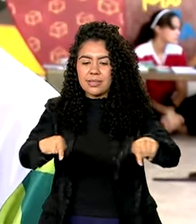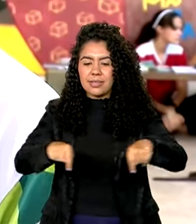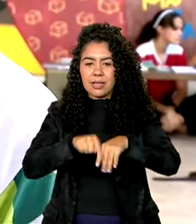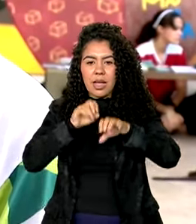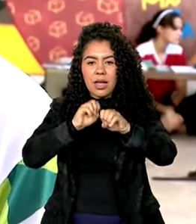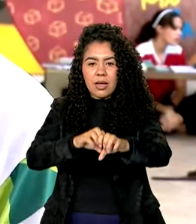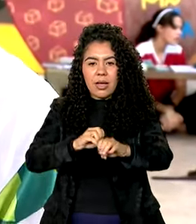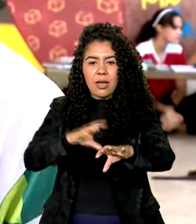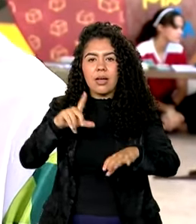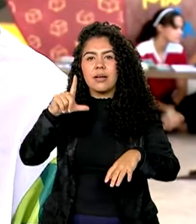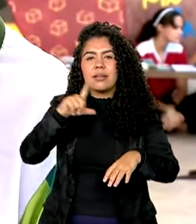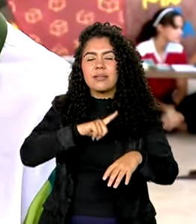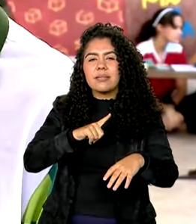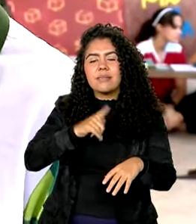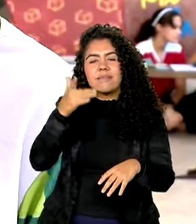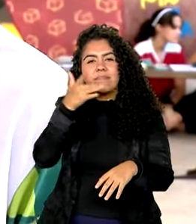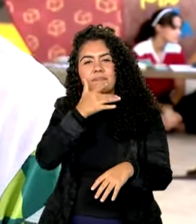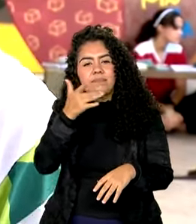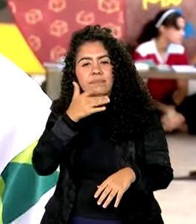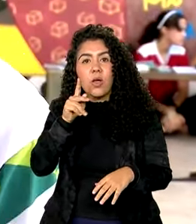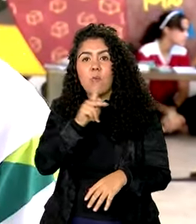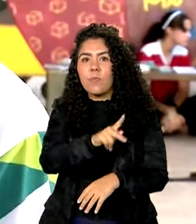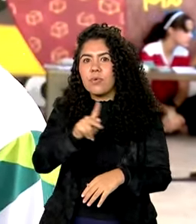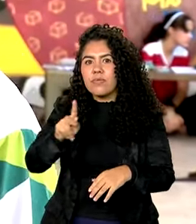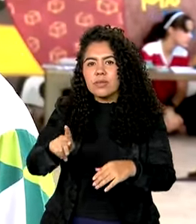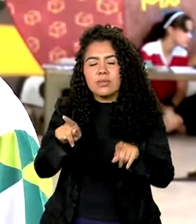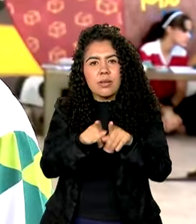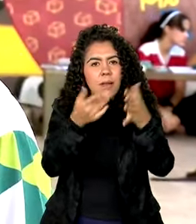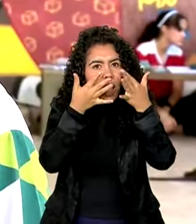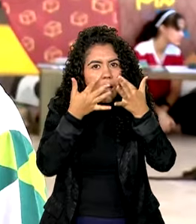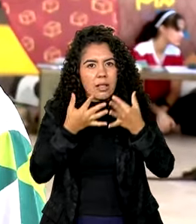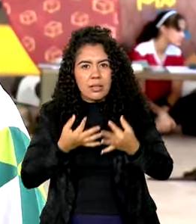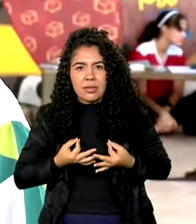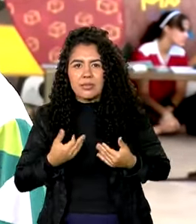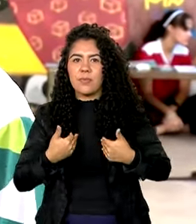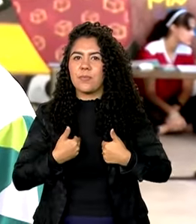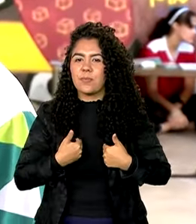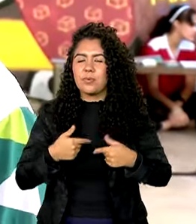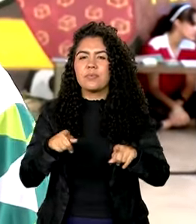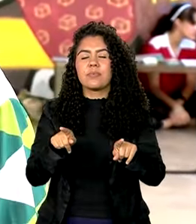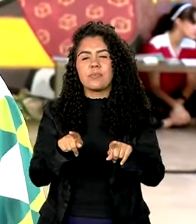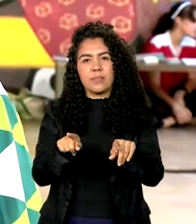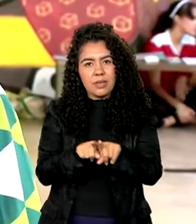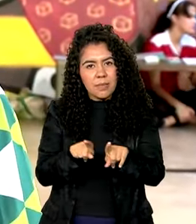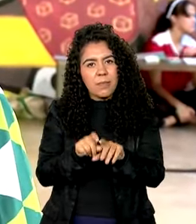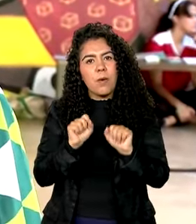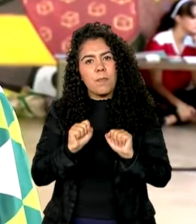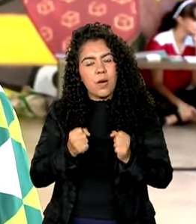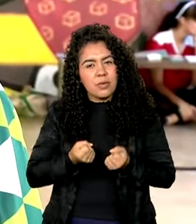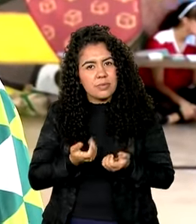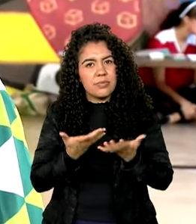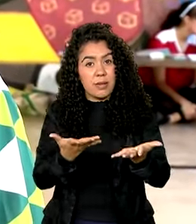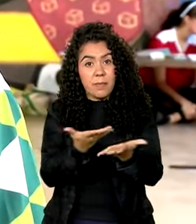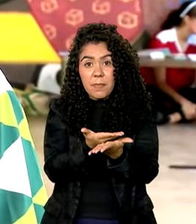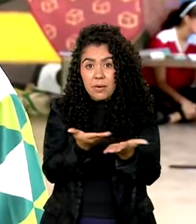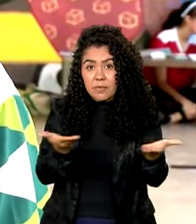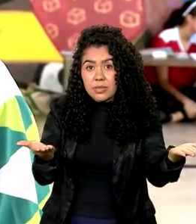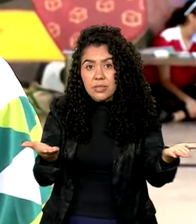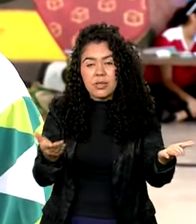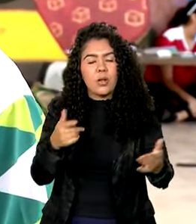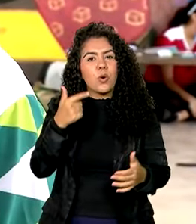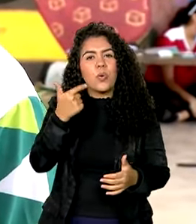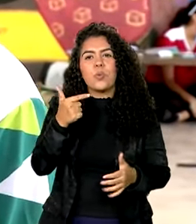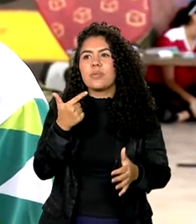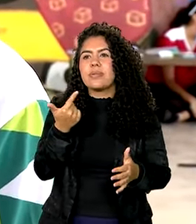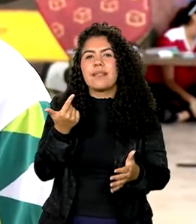são climatizadas e os professores comigo são muito atenciosos, bem como também os alunos. E posso dizer para vocês, gente, não tem coisa